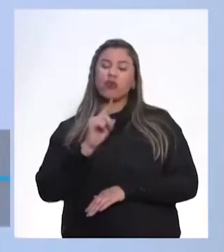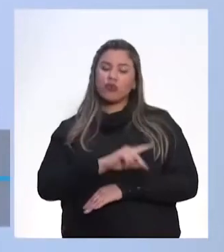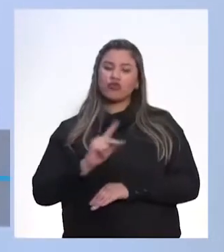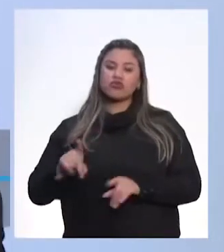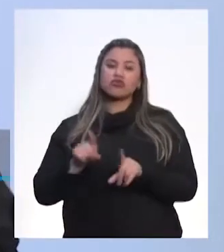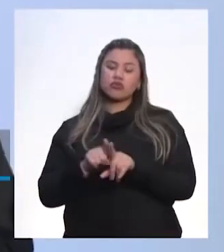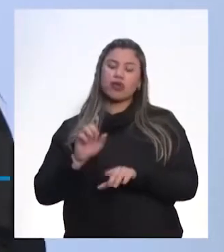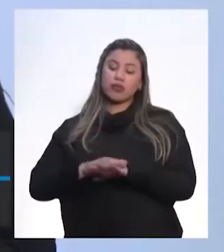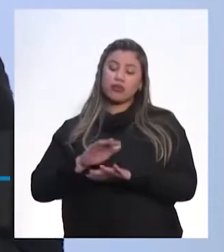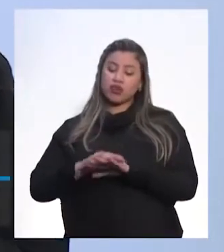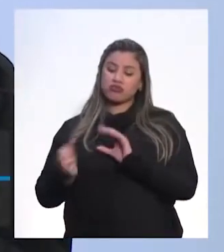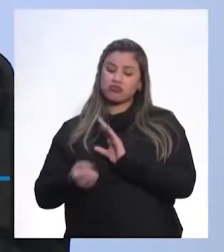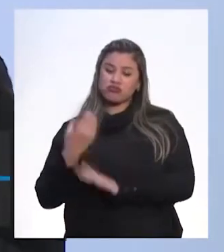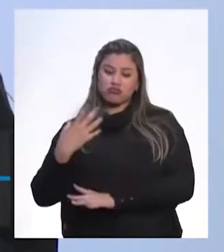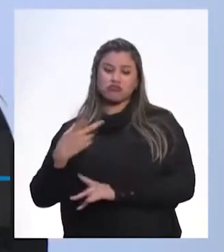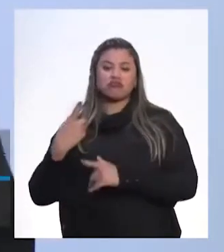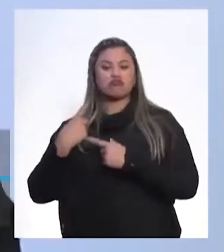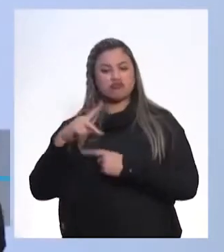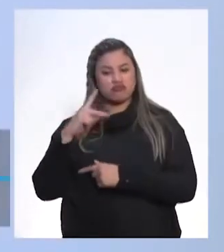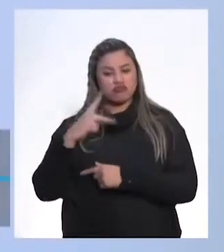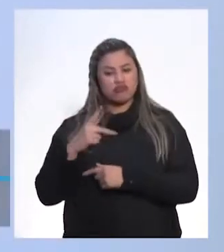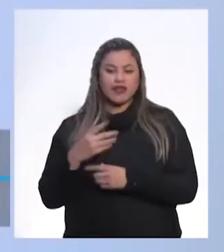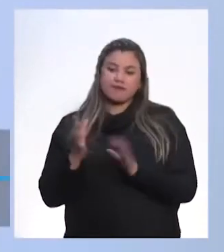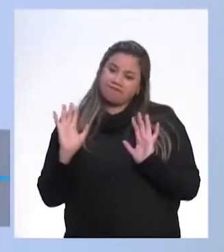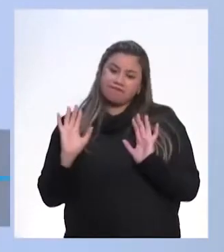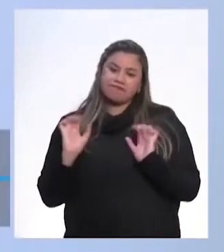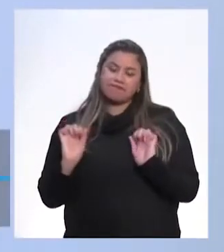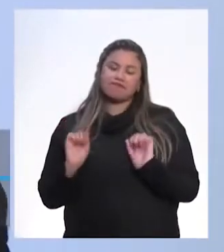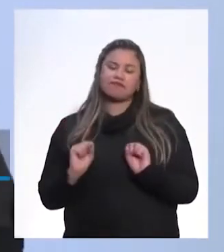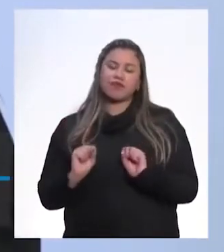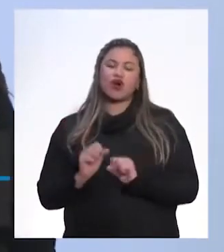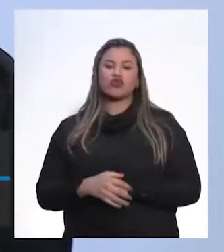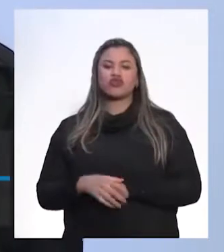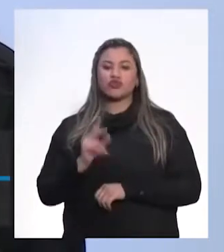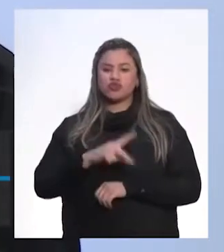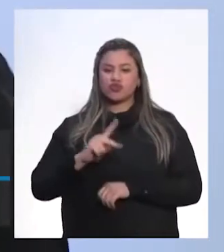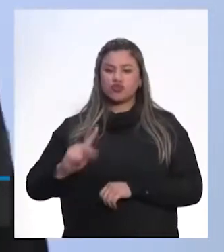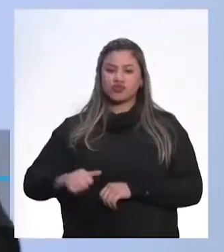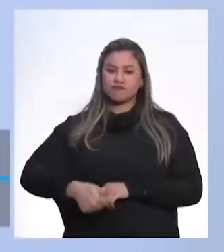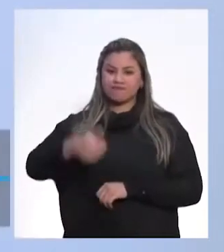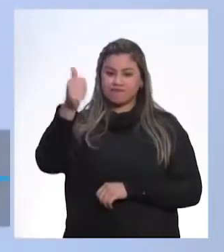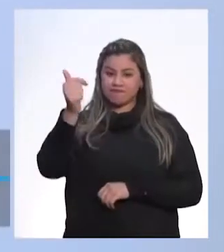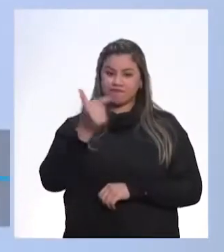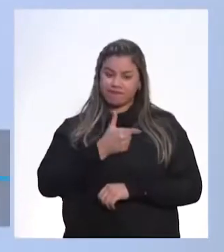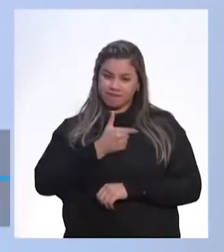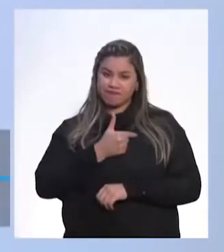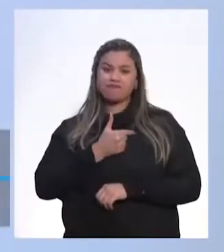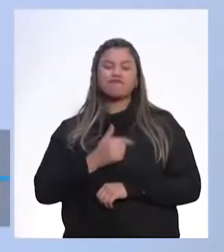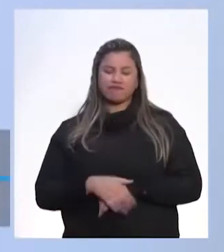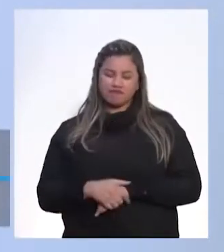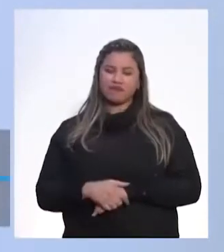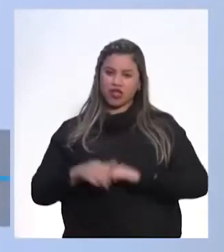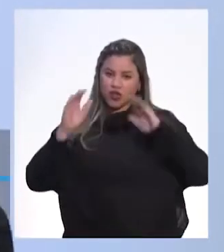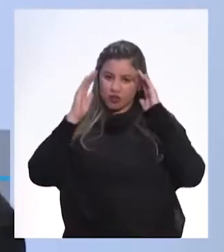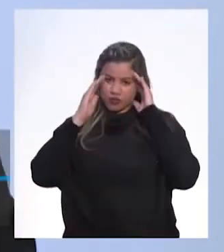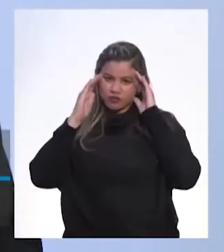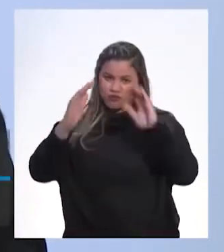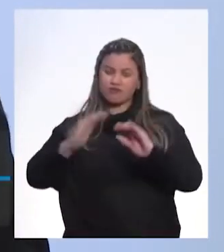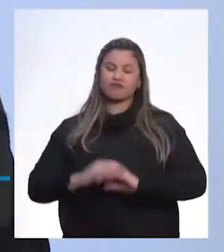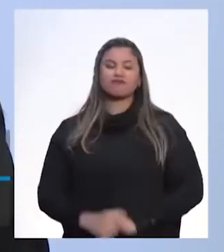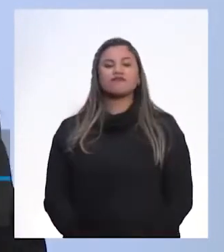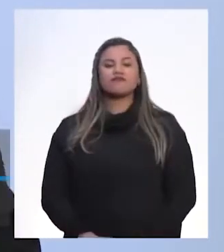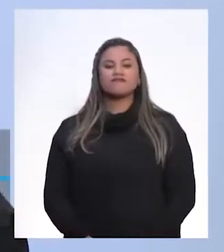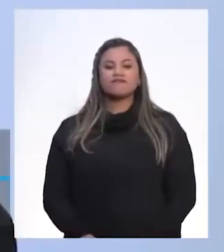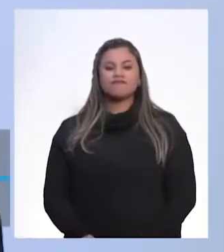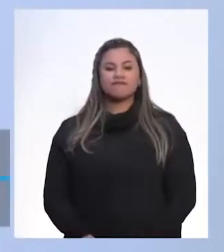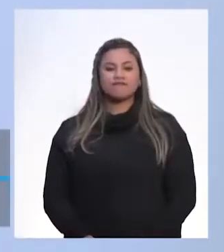também estar criando os seus próprios desafios, suas atividades, enfim. Tá? O professor sempre vai ter autonomia sobre essa questão aí dos